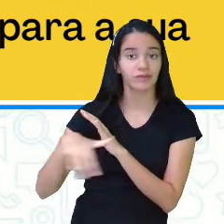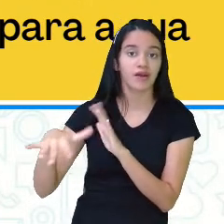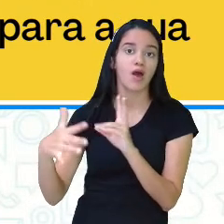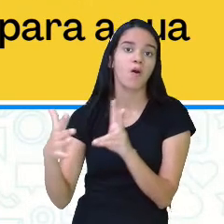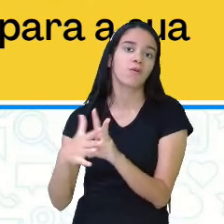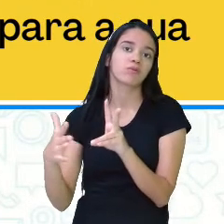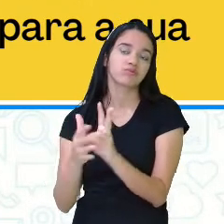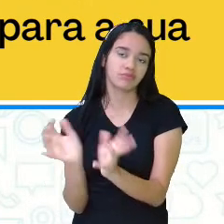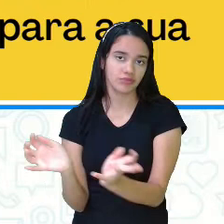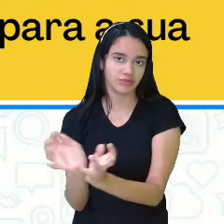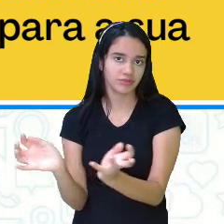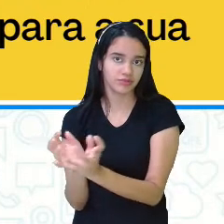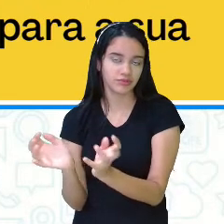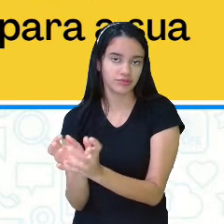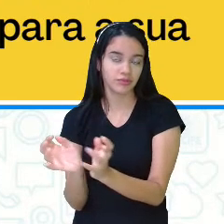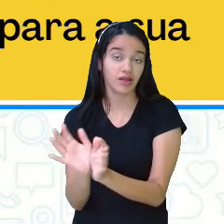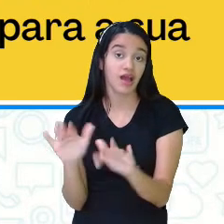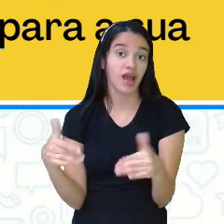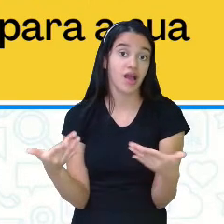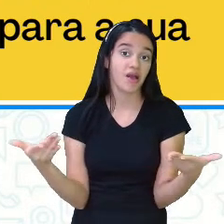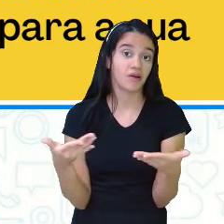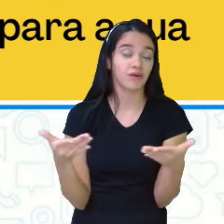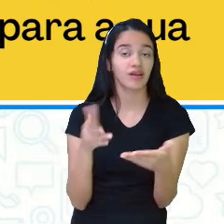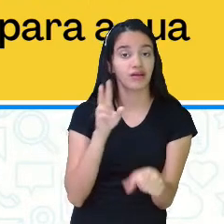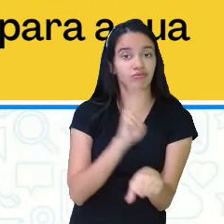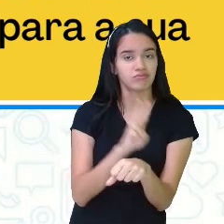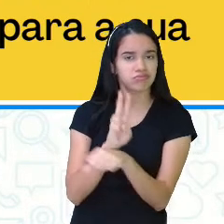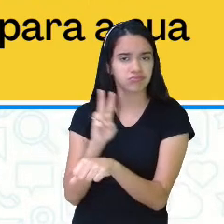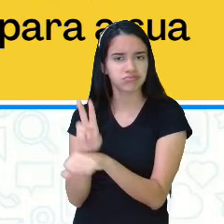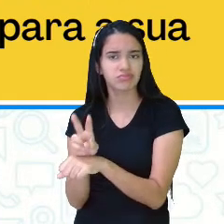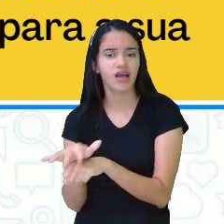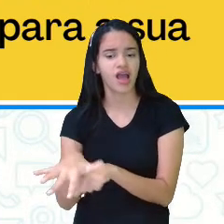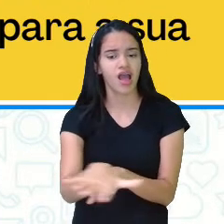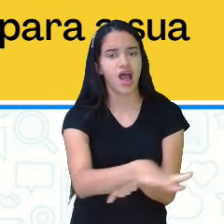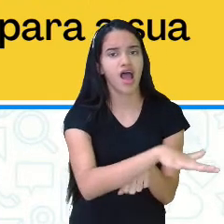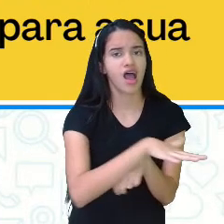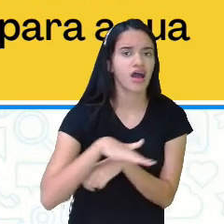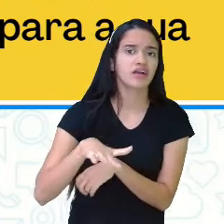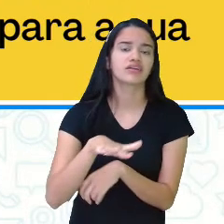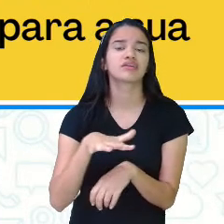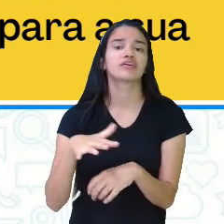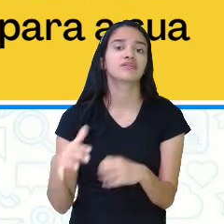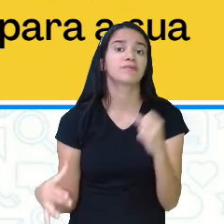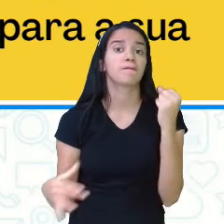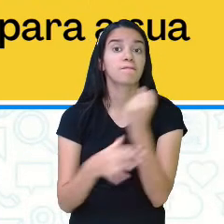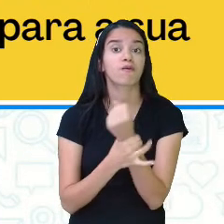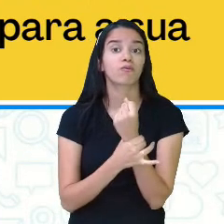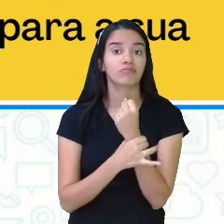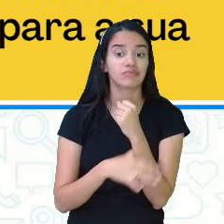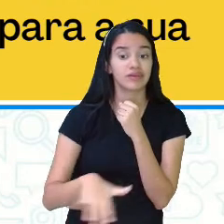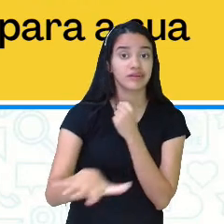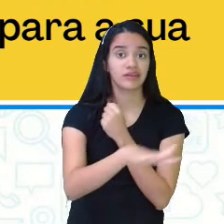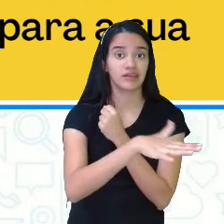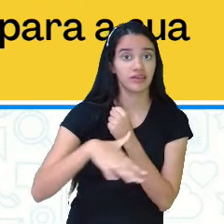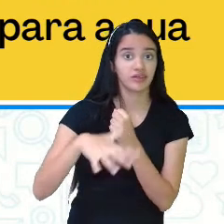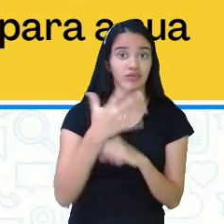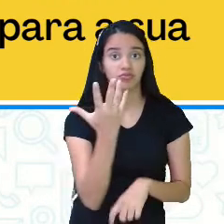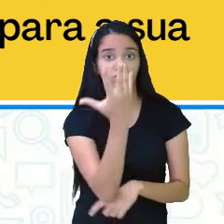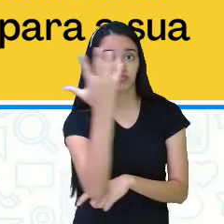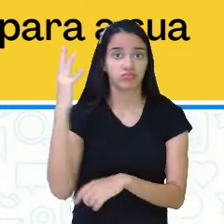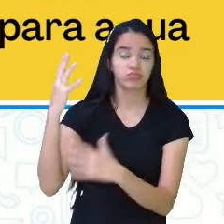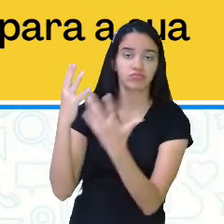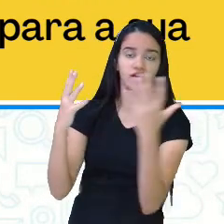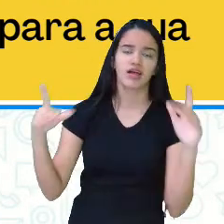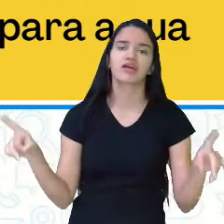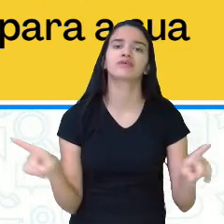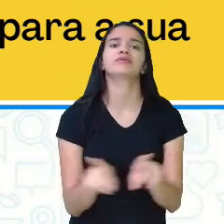indígena. As reservas indígenas são aquelas áreas de proteção ambiental também, que geralmente têm